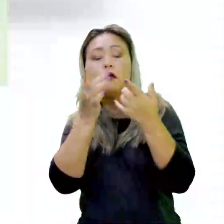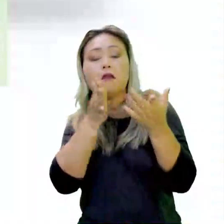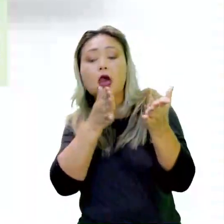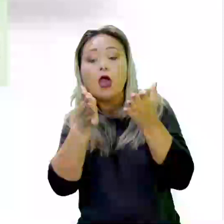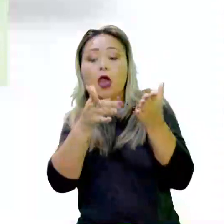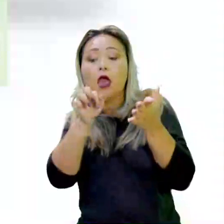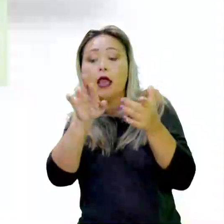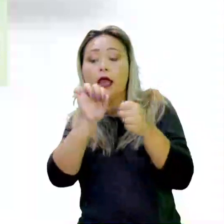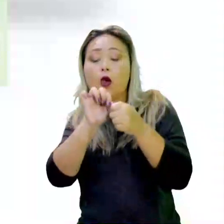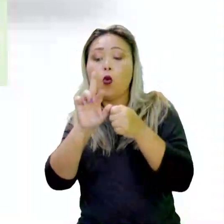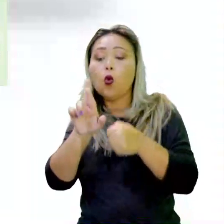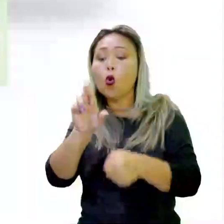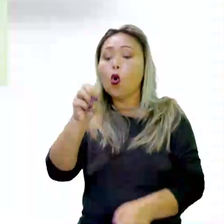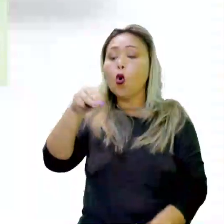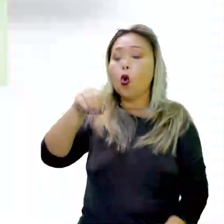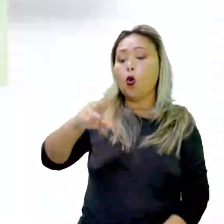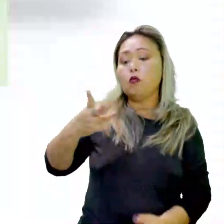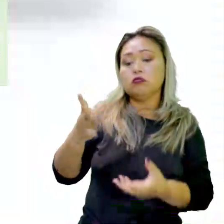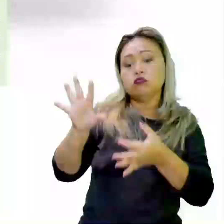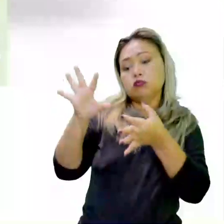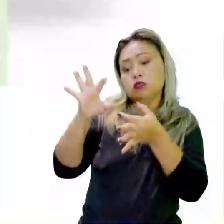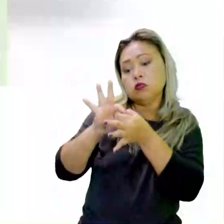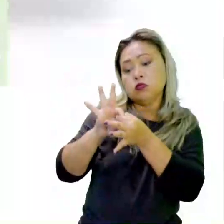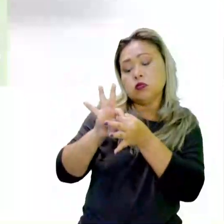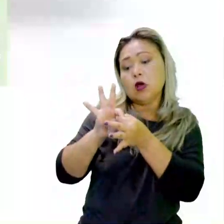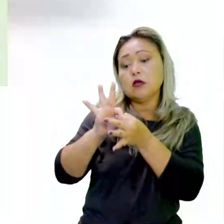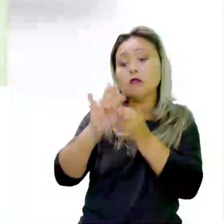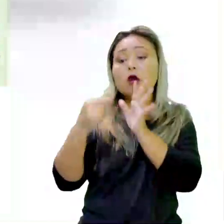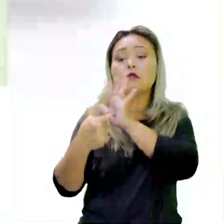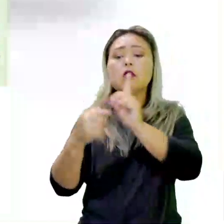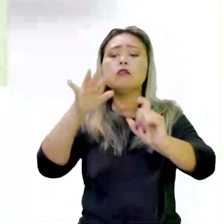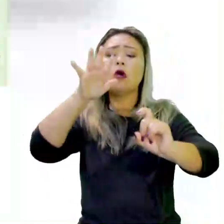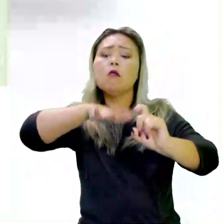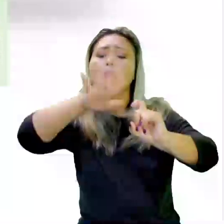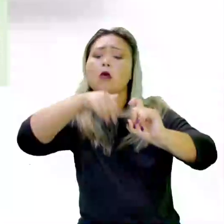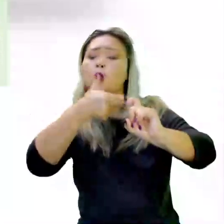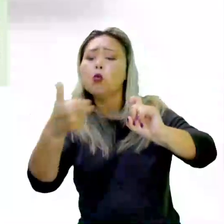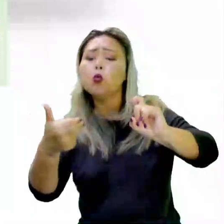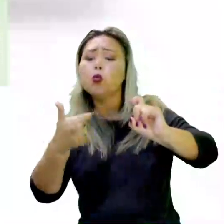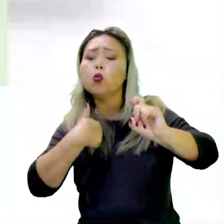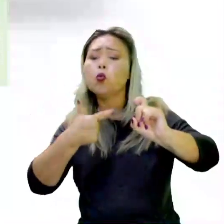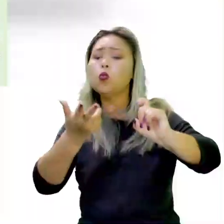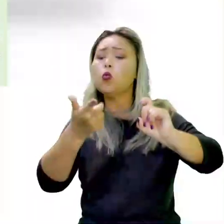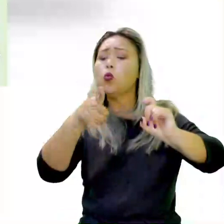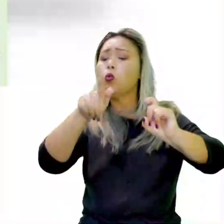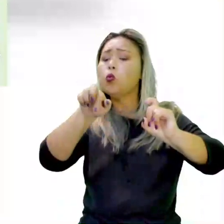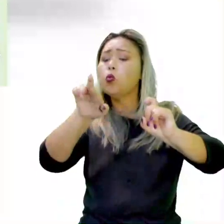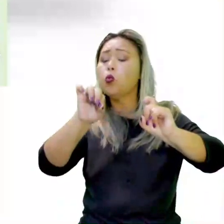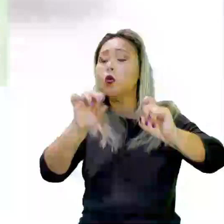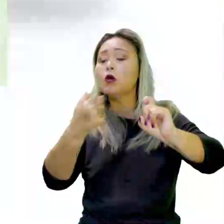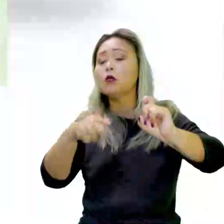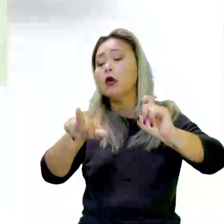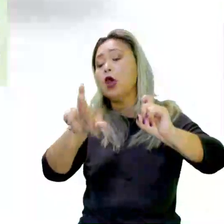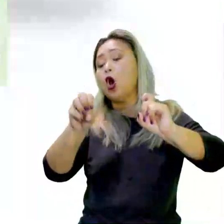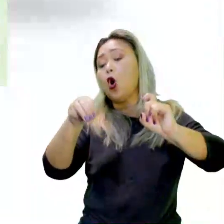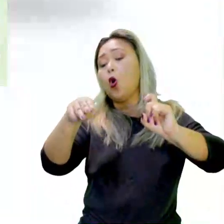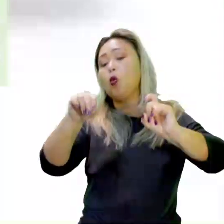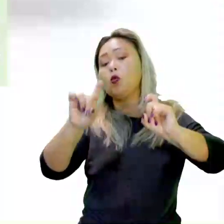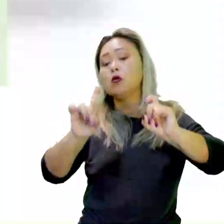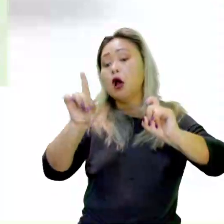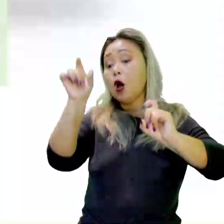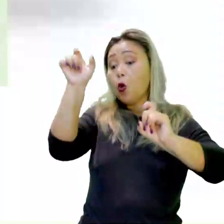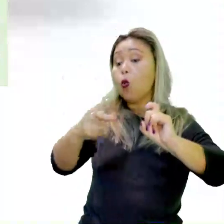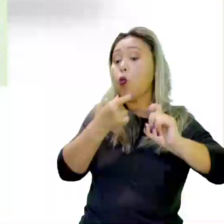eles representavam muito nas obras de artes os mitos, a mitologia dos gregos, né, e romanos. Então, o homem é